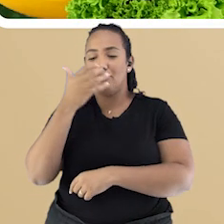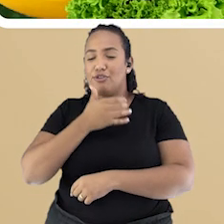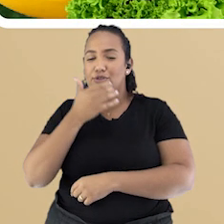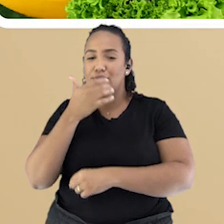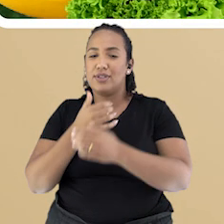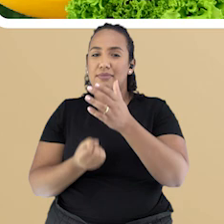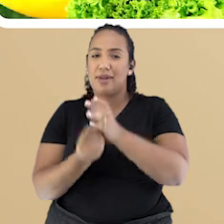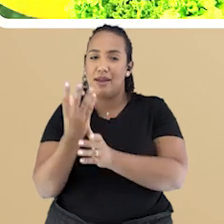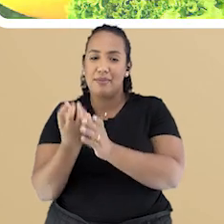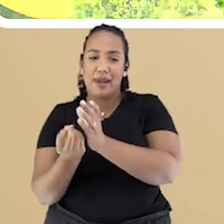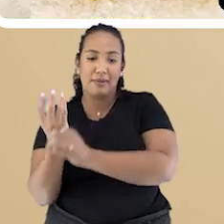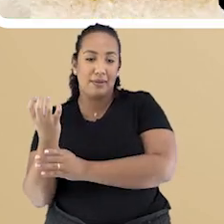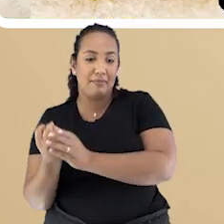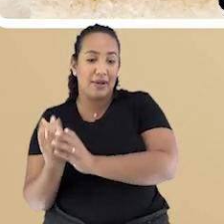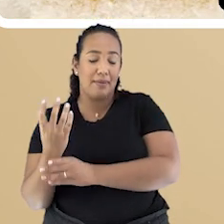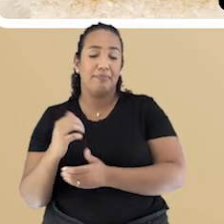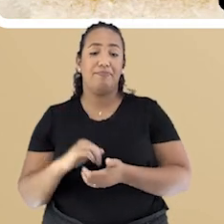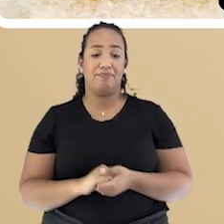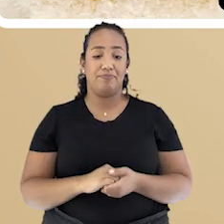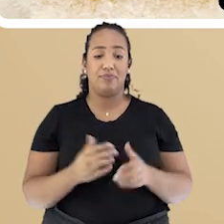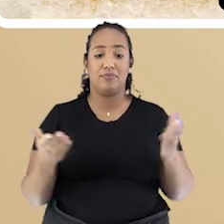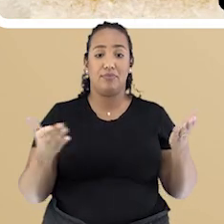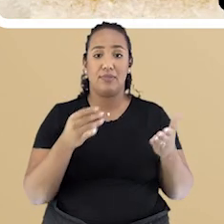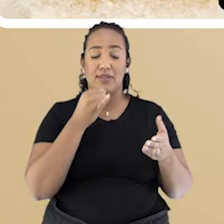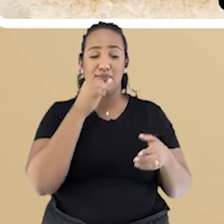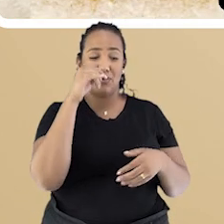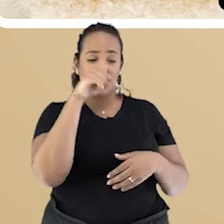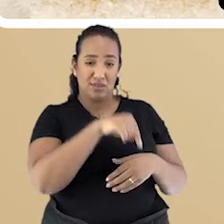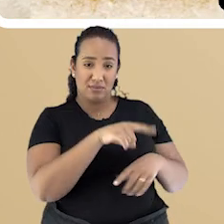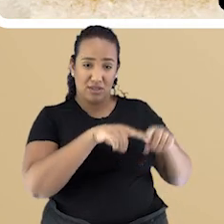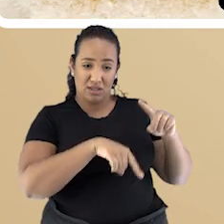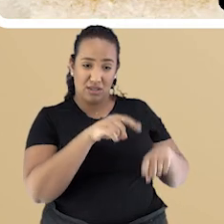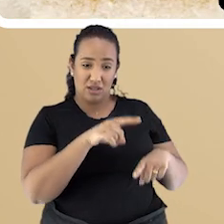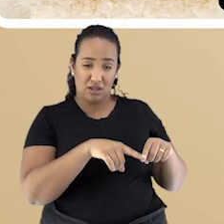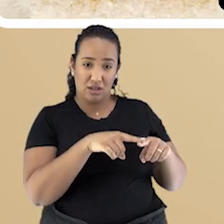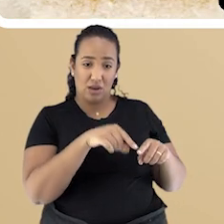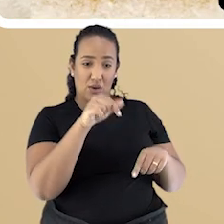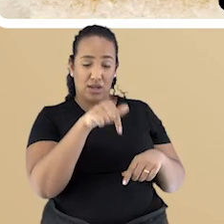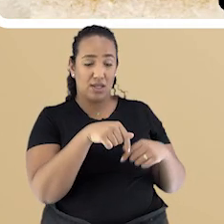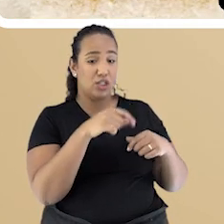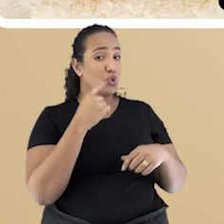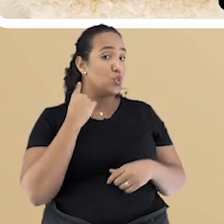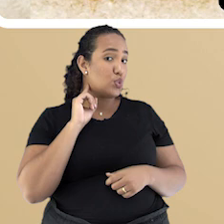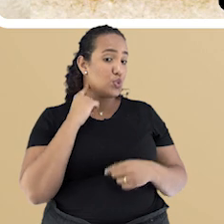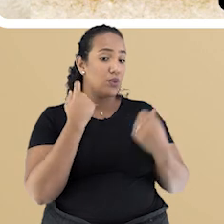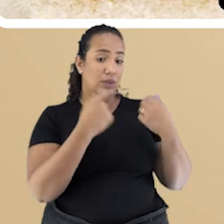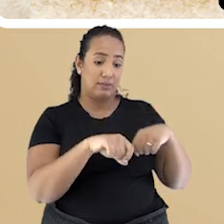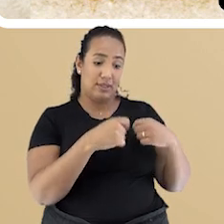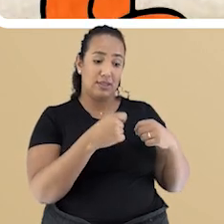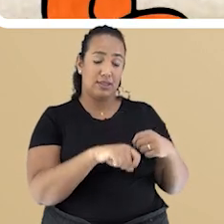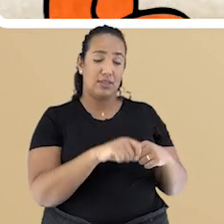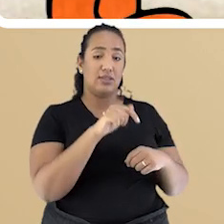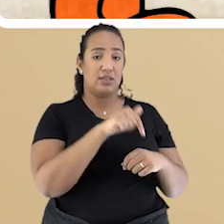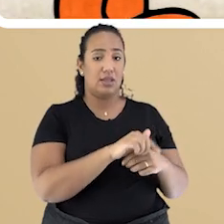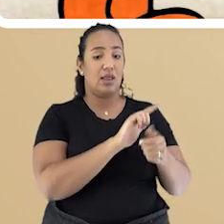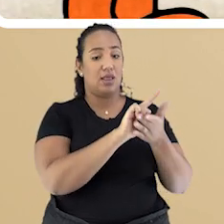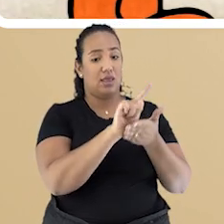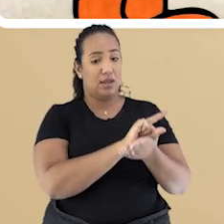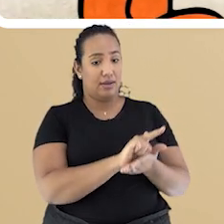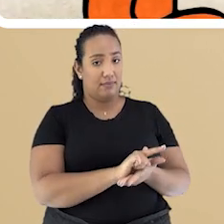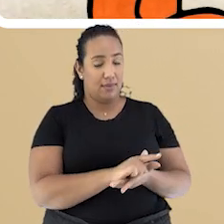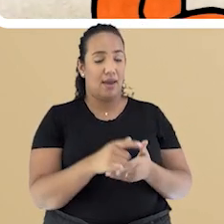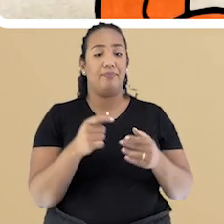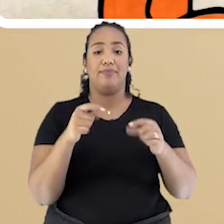alimentos ao invés de lixo. Os resíduos secos, se estiverem sujos, devem ser limpos com papel usado ou com água de reuso. E